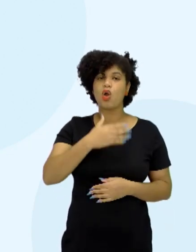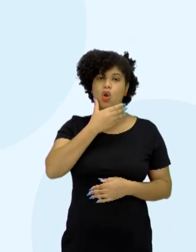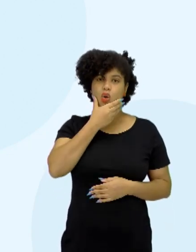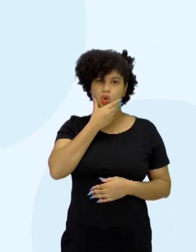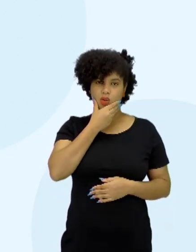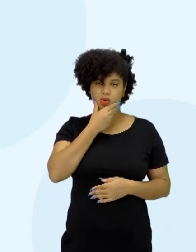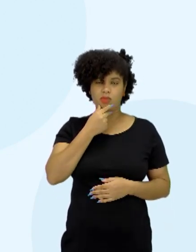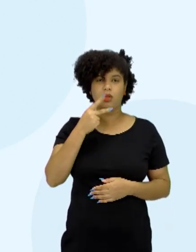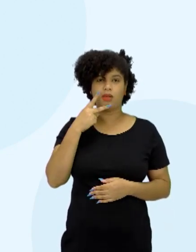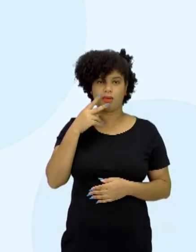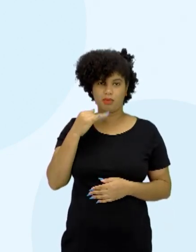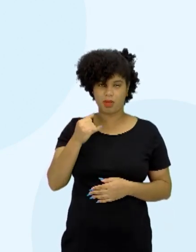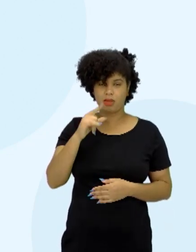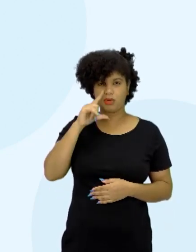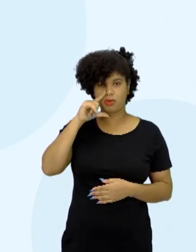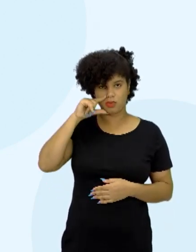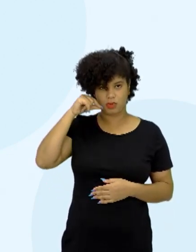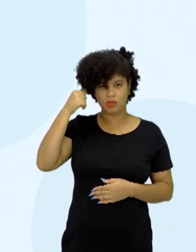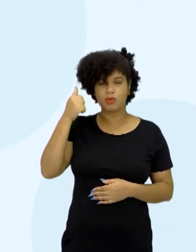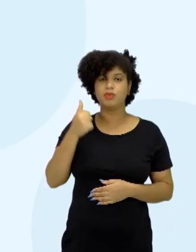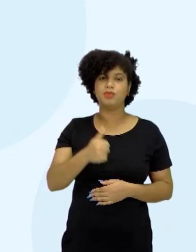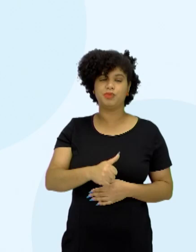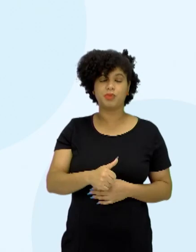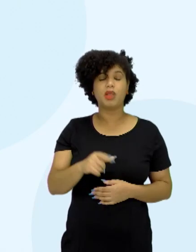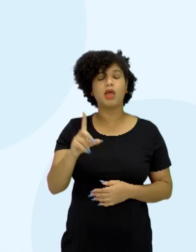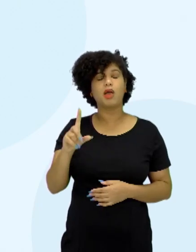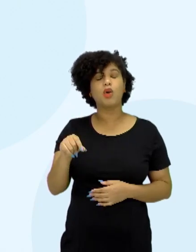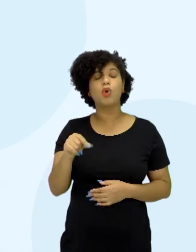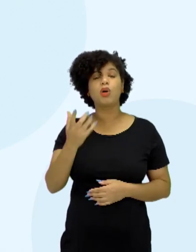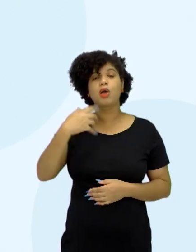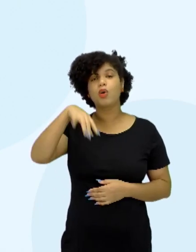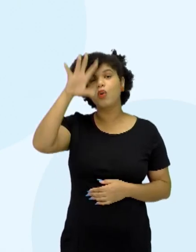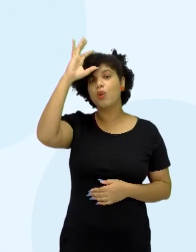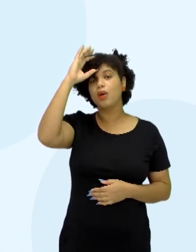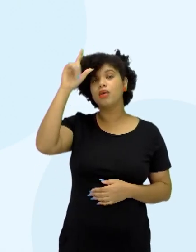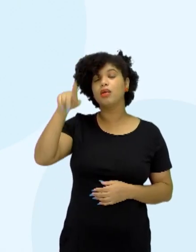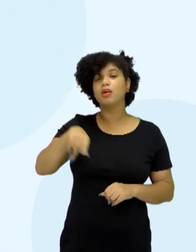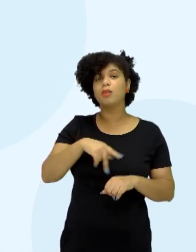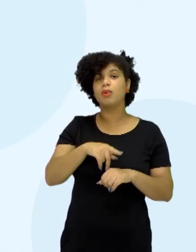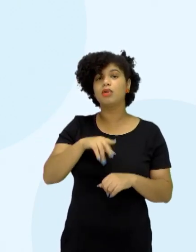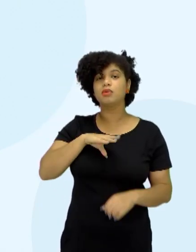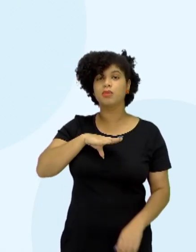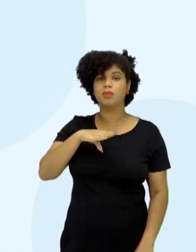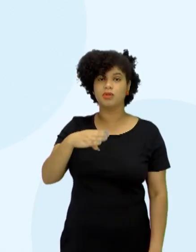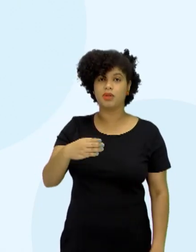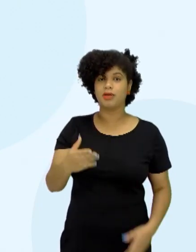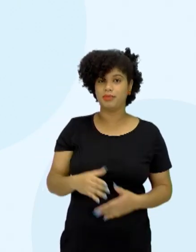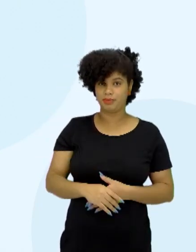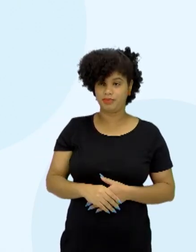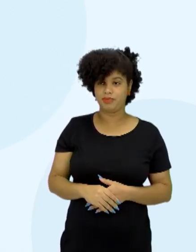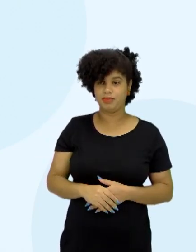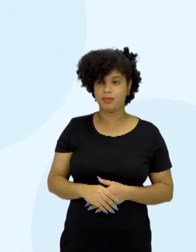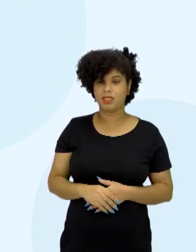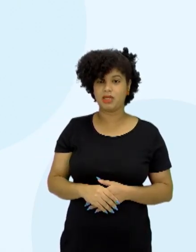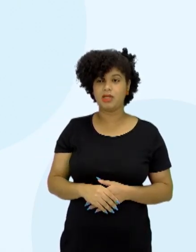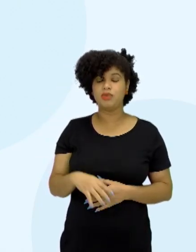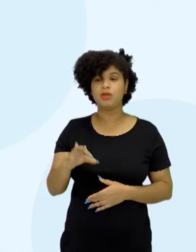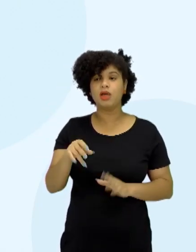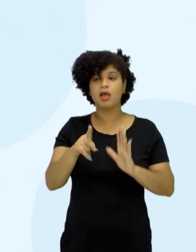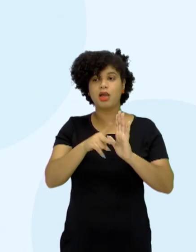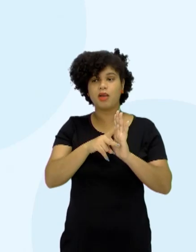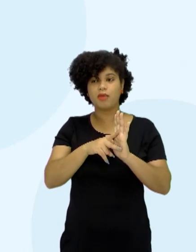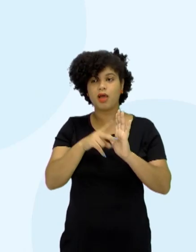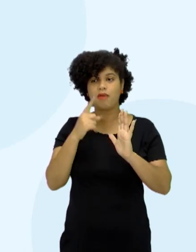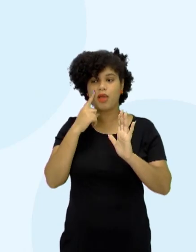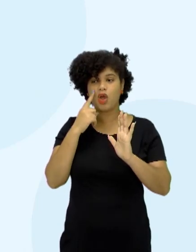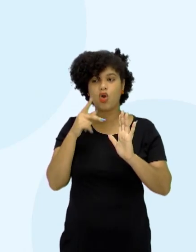Giba. O pai dele era o rei de Portugal. Sim. E o herdeiro da coroa portuguesa era nada mais, nada menos... Pedrinho II. Que ele,